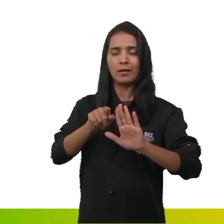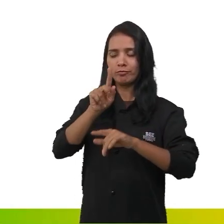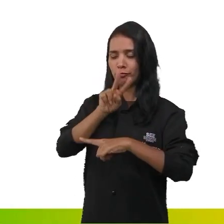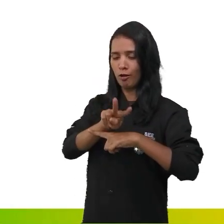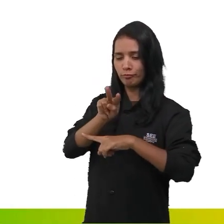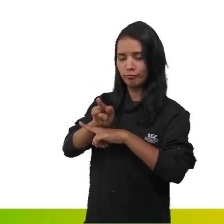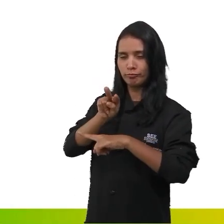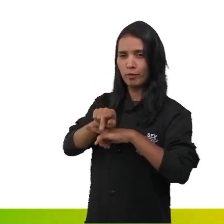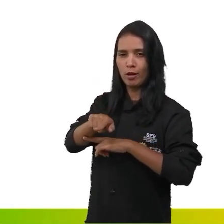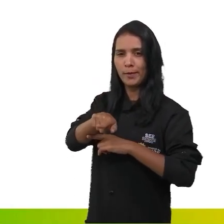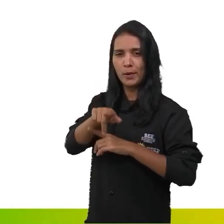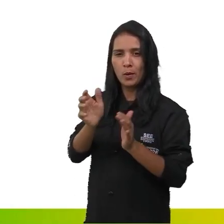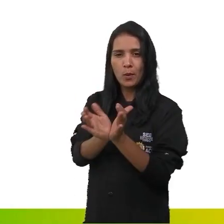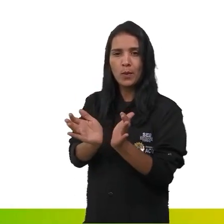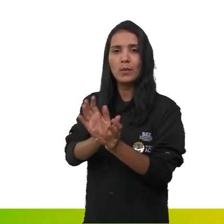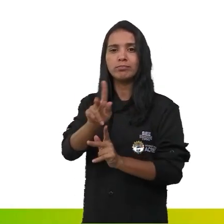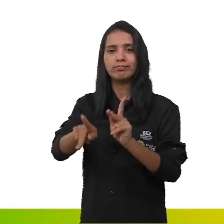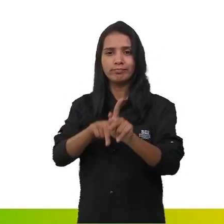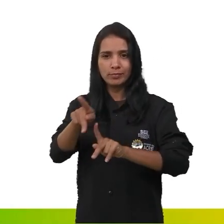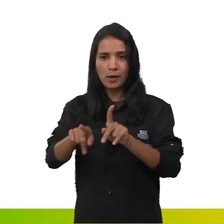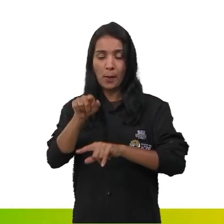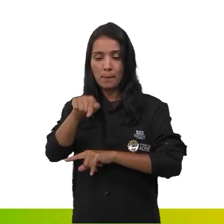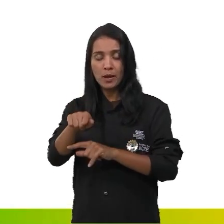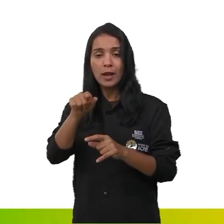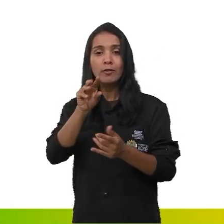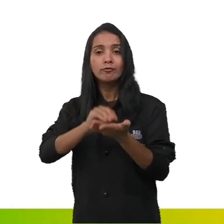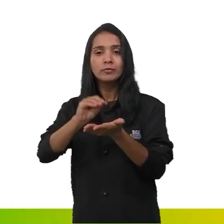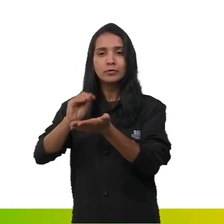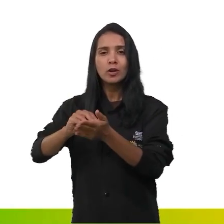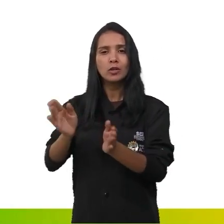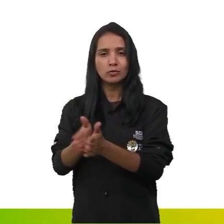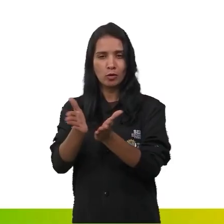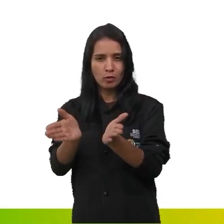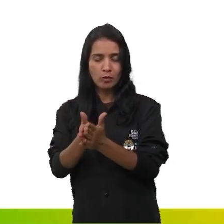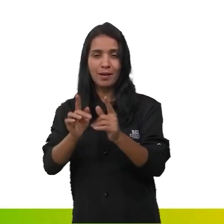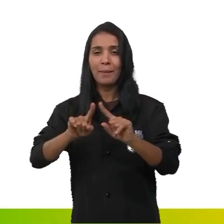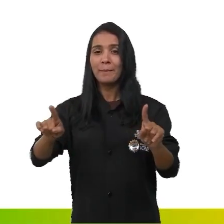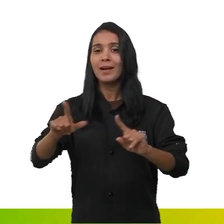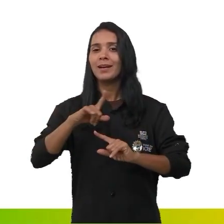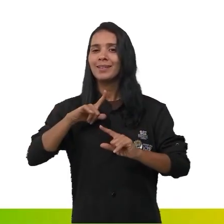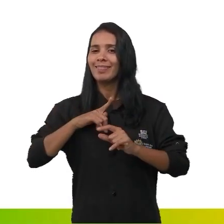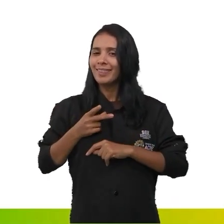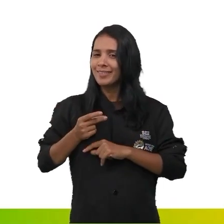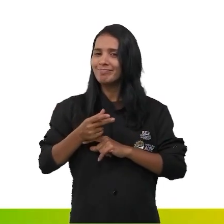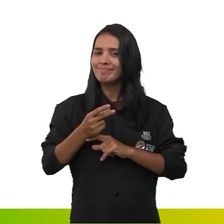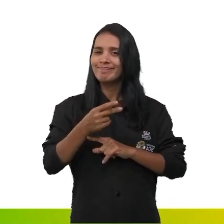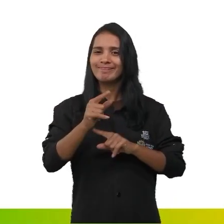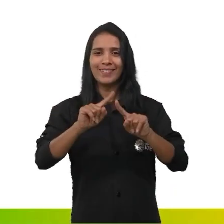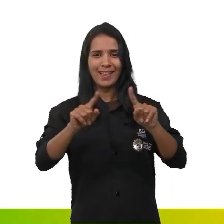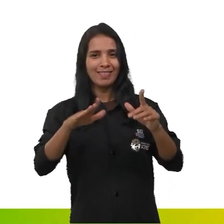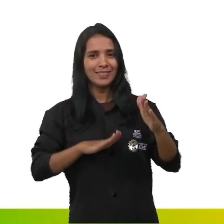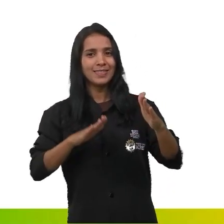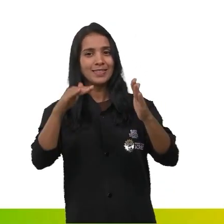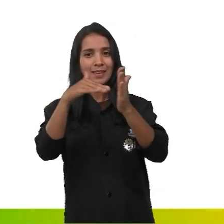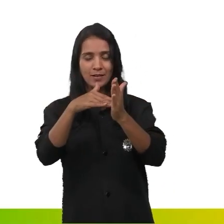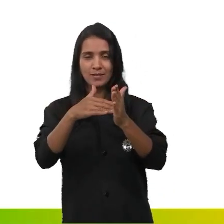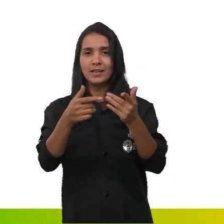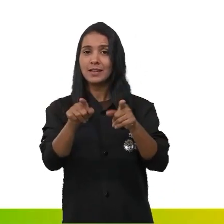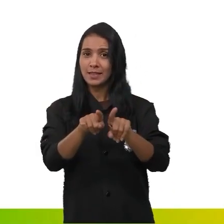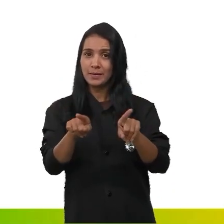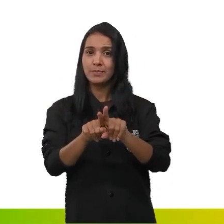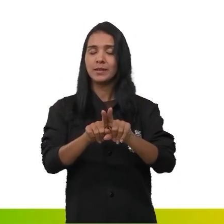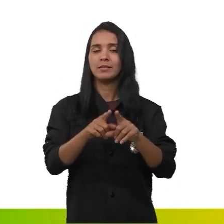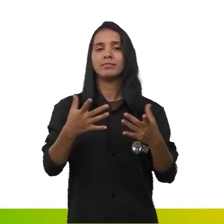aquela classe menos favorecida, digamos assim. Só que isso tem um prazo de validade, gente? Então, esse é